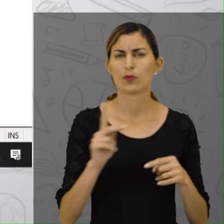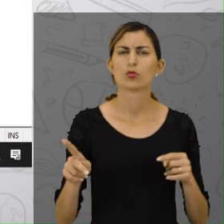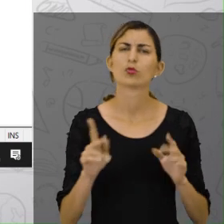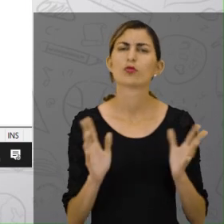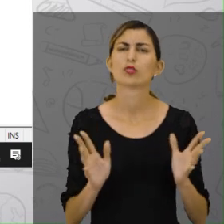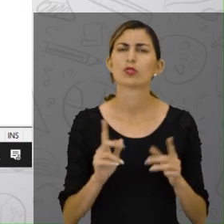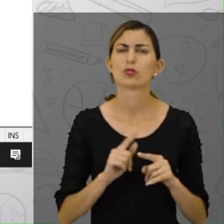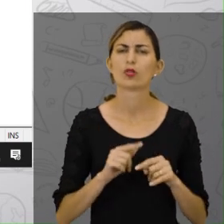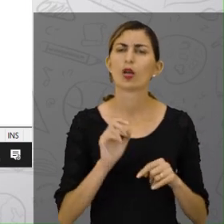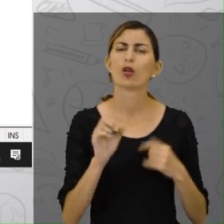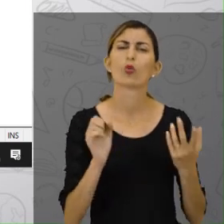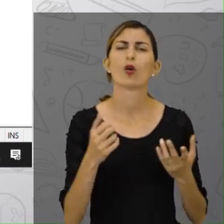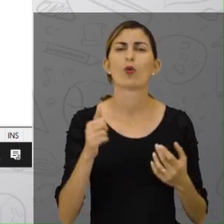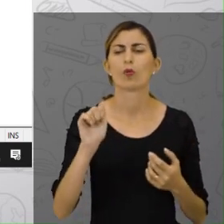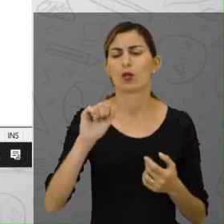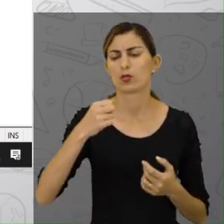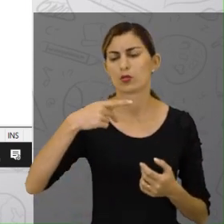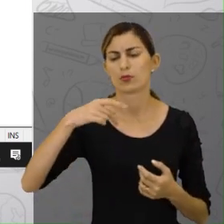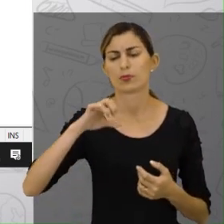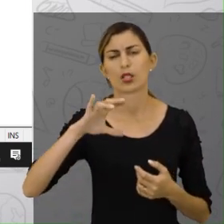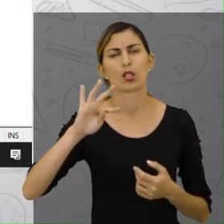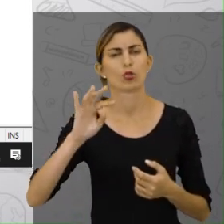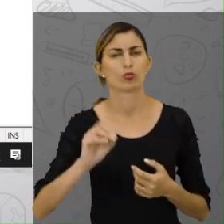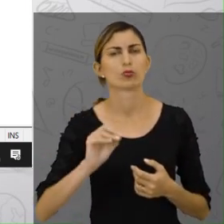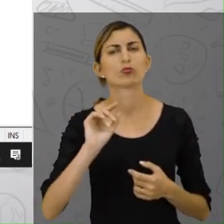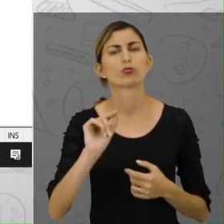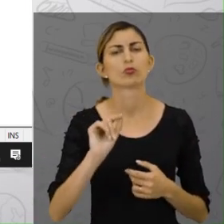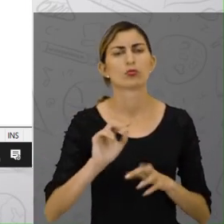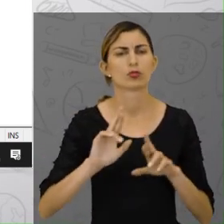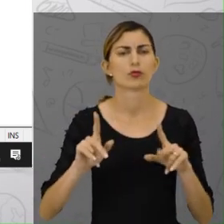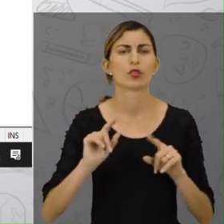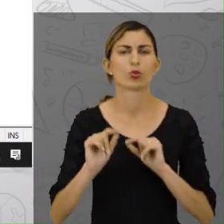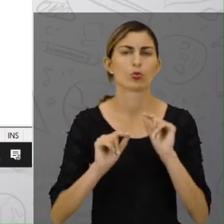Mas, professor, que aspecto é esse? Vamos entender.